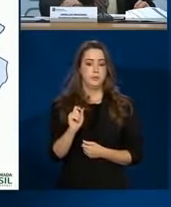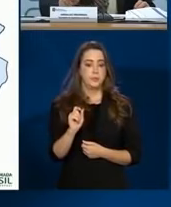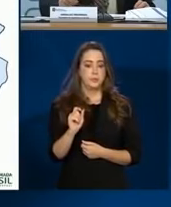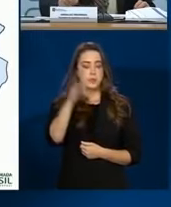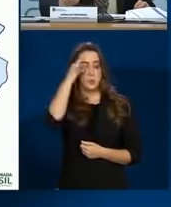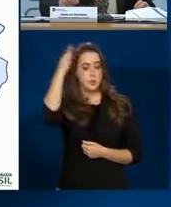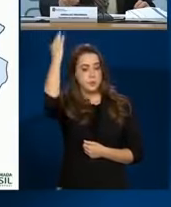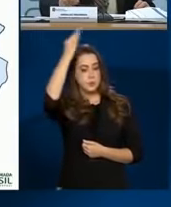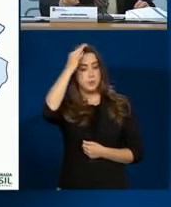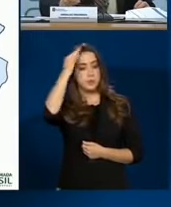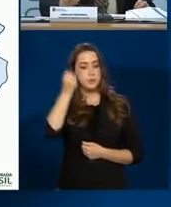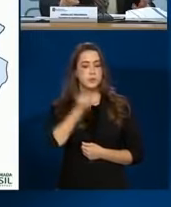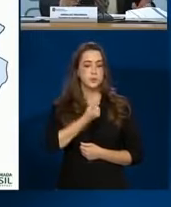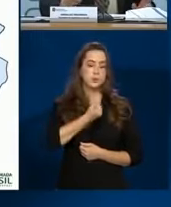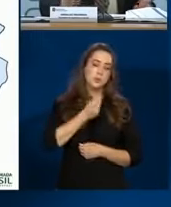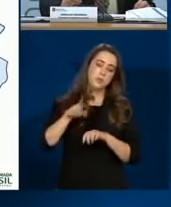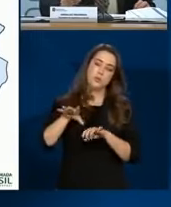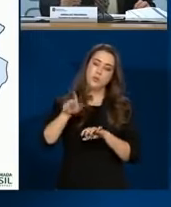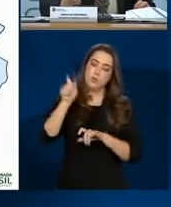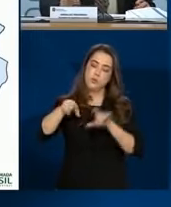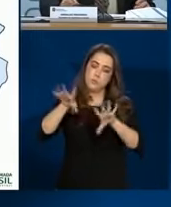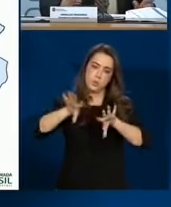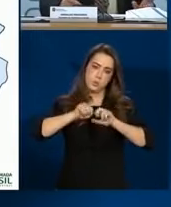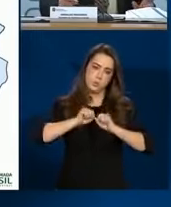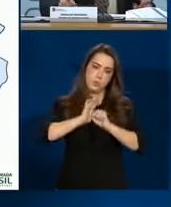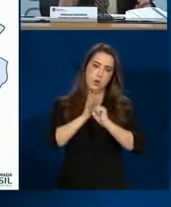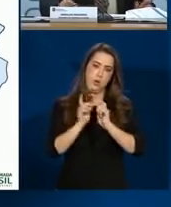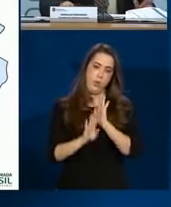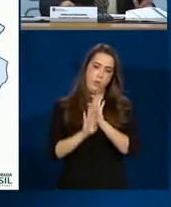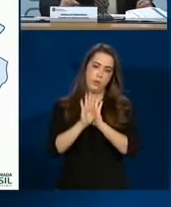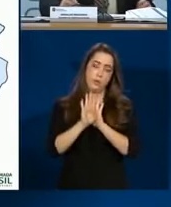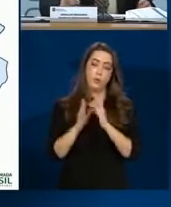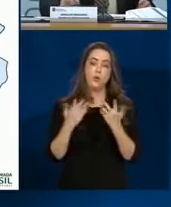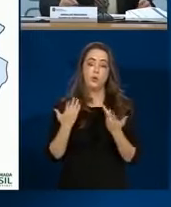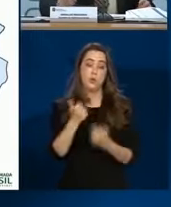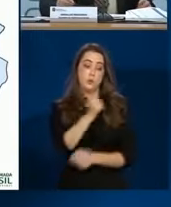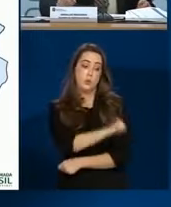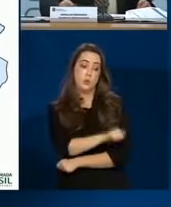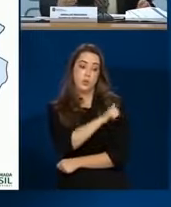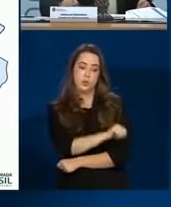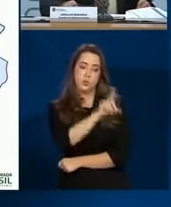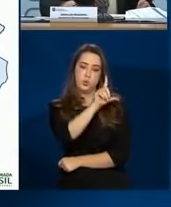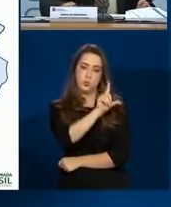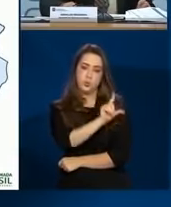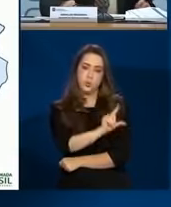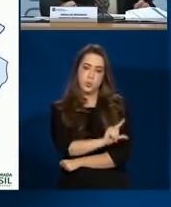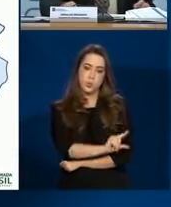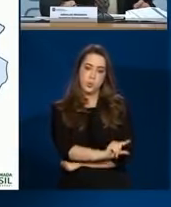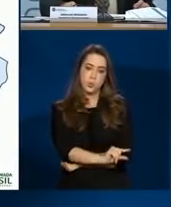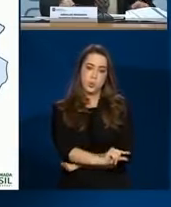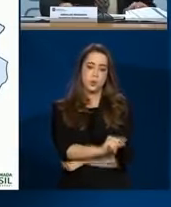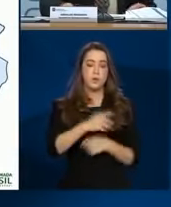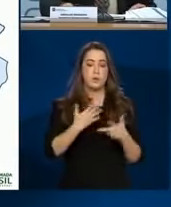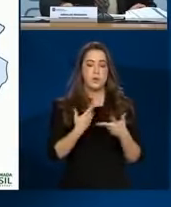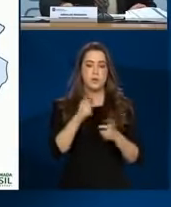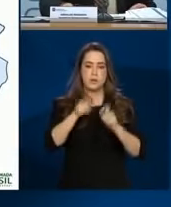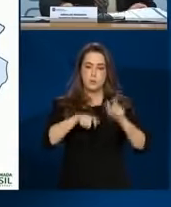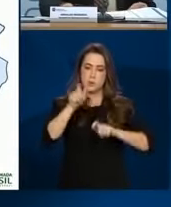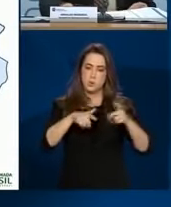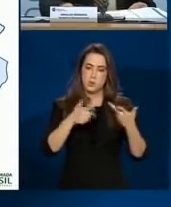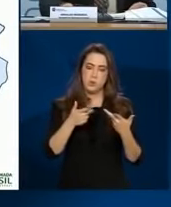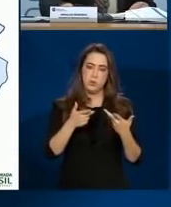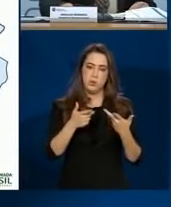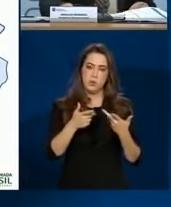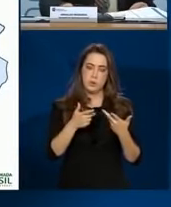Espírito Santo no número de casos, e no Rio de Janeiro uma redução bastante significativa, tanto no número de casos quanto